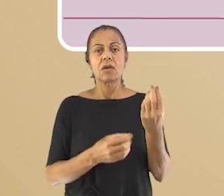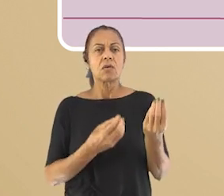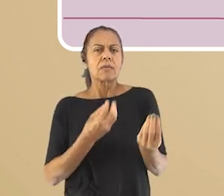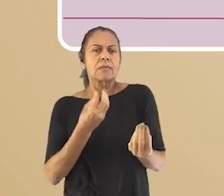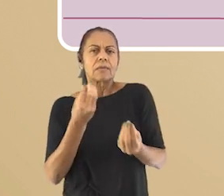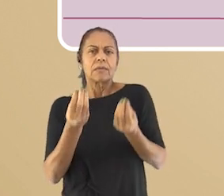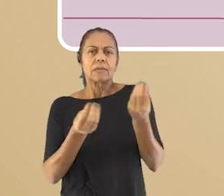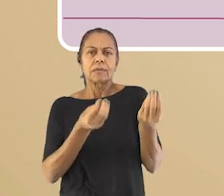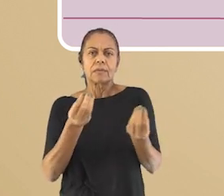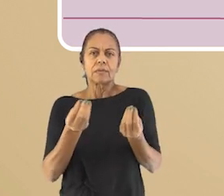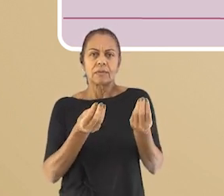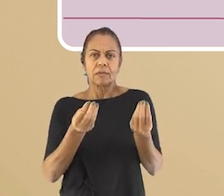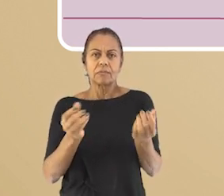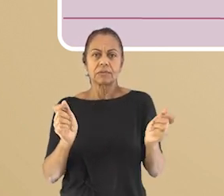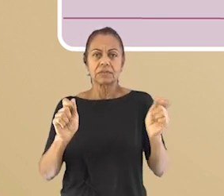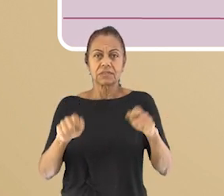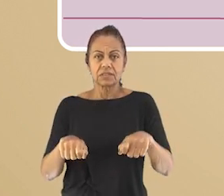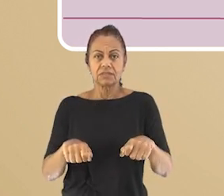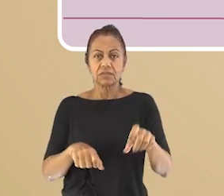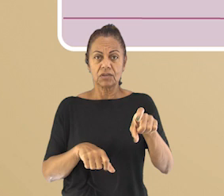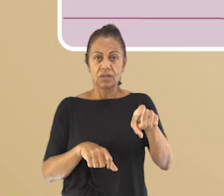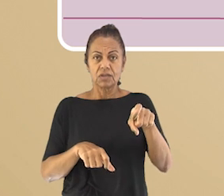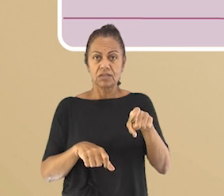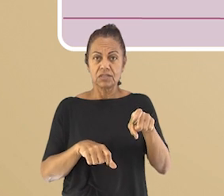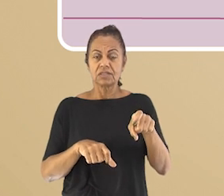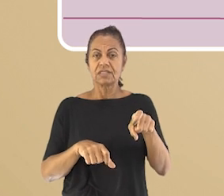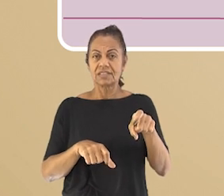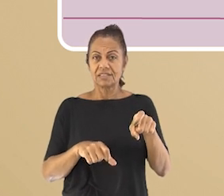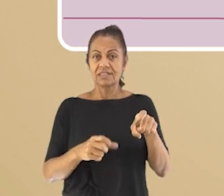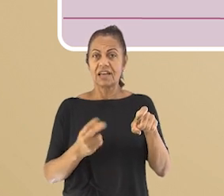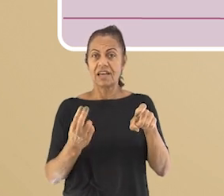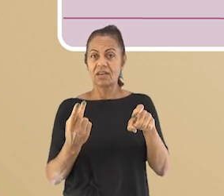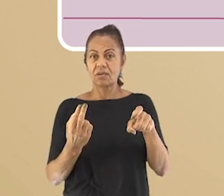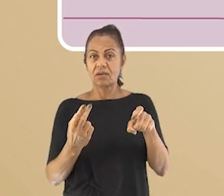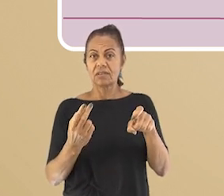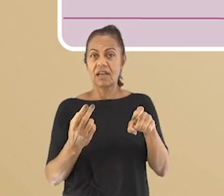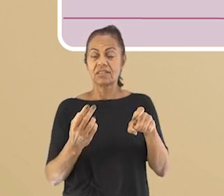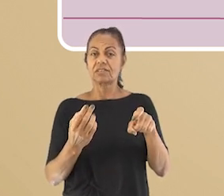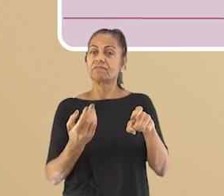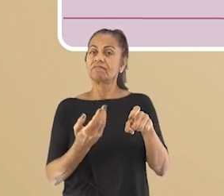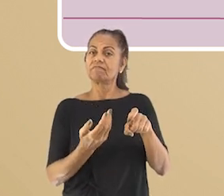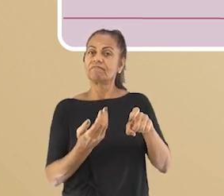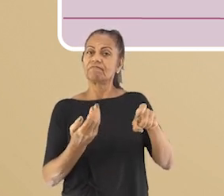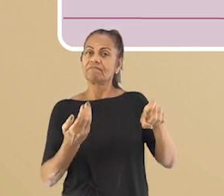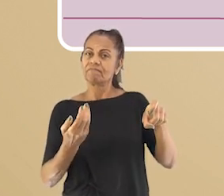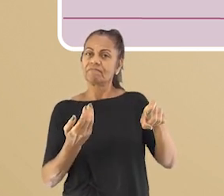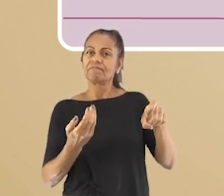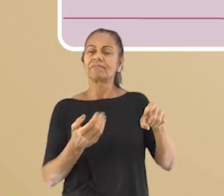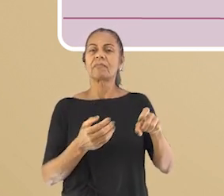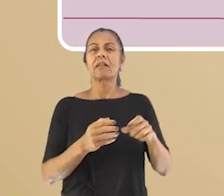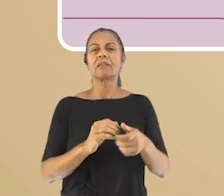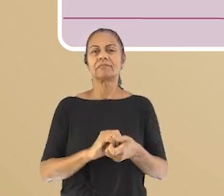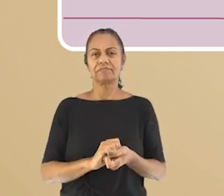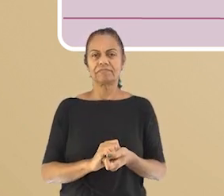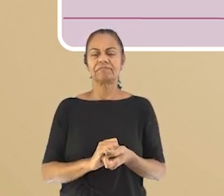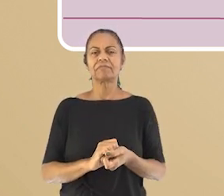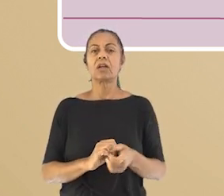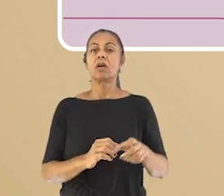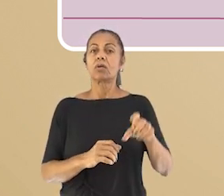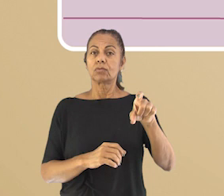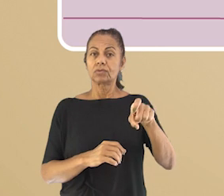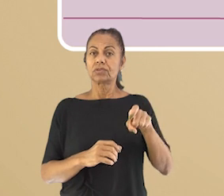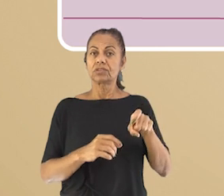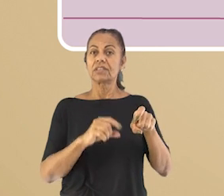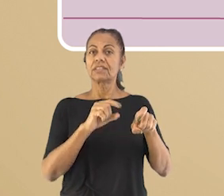caso vamos chamar de x. E para que isso seja possível, é só isolar o valor de x na